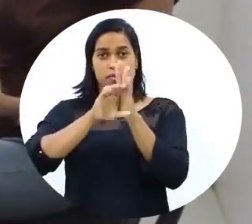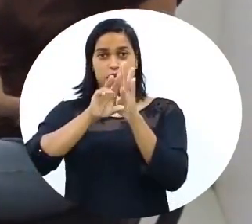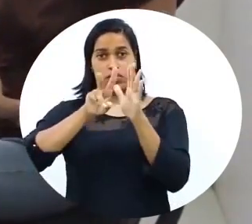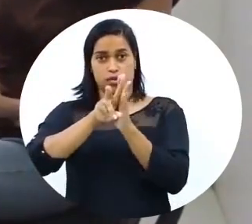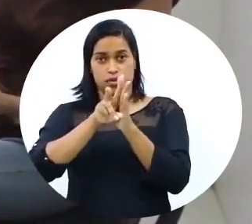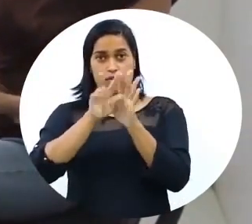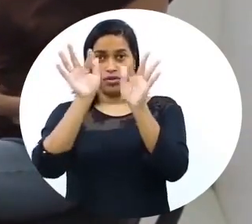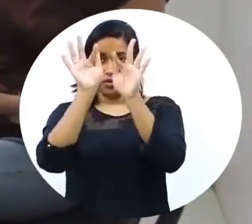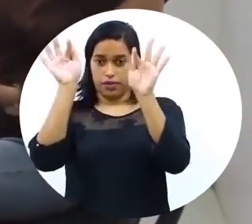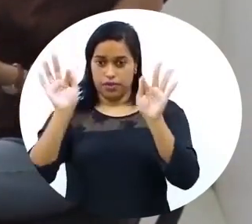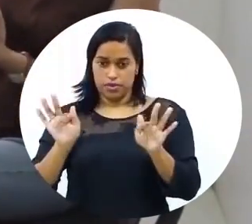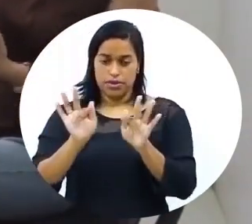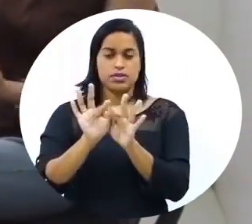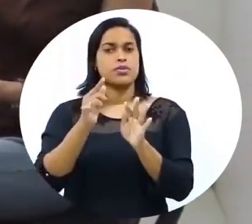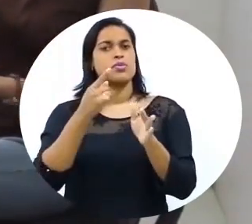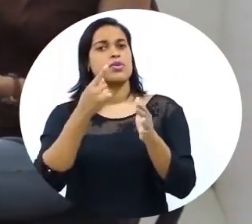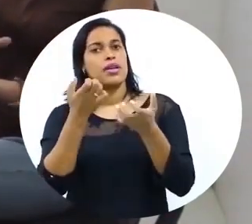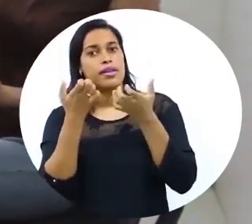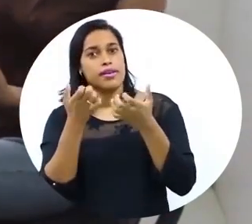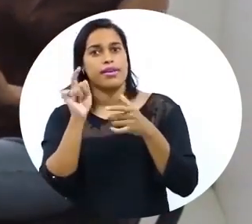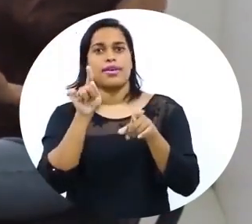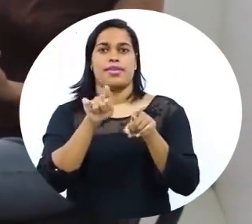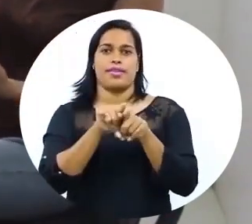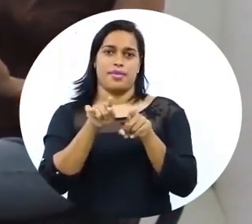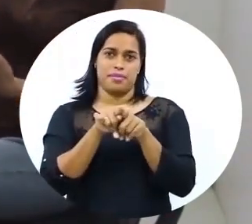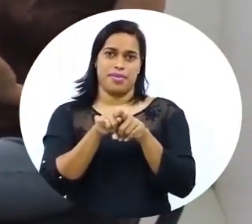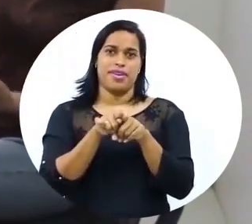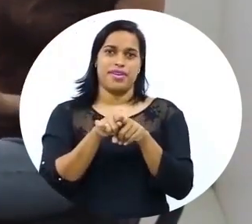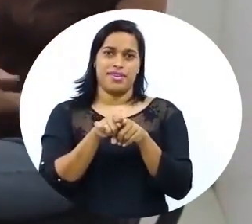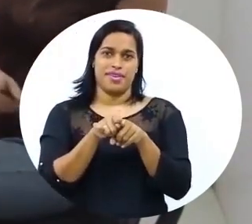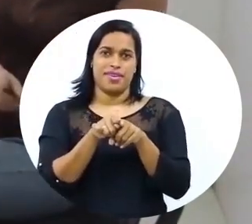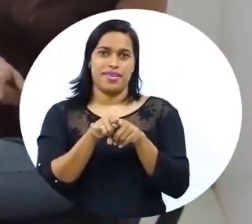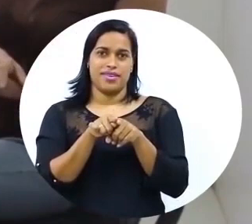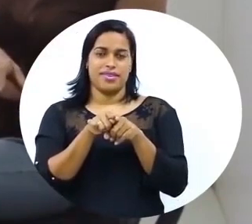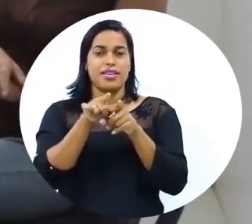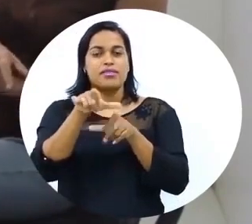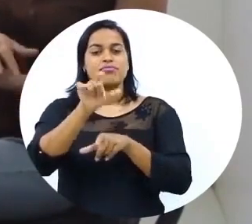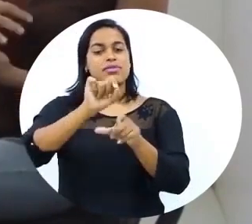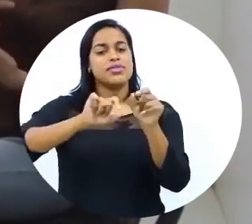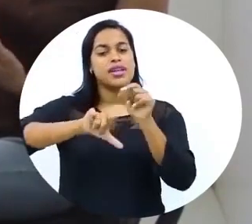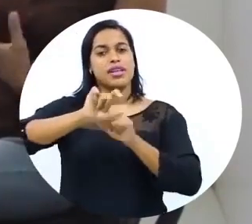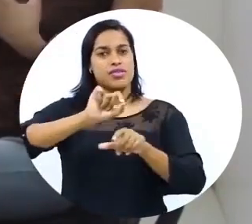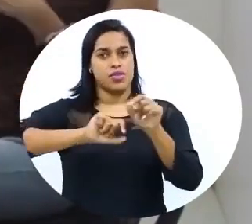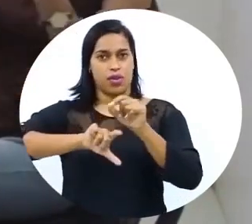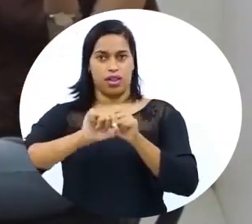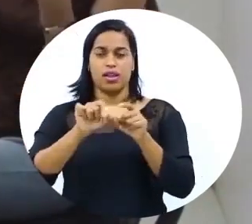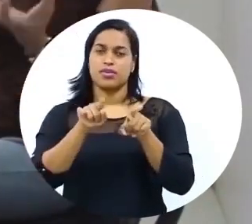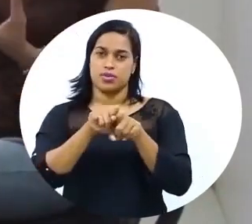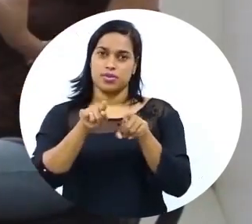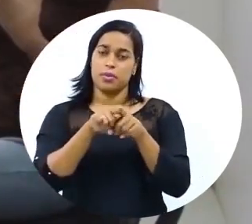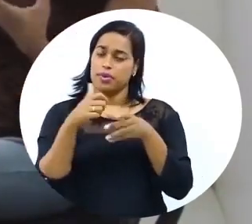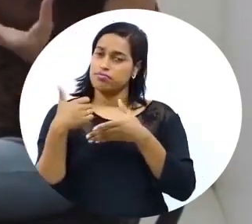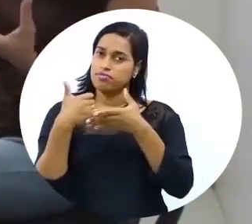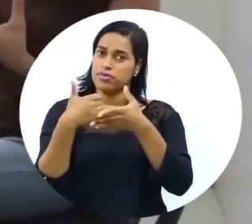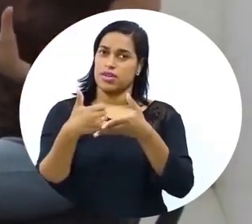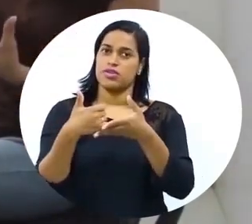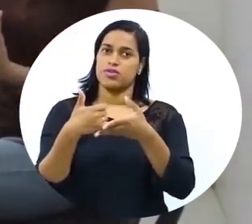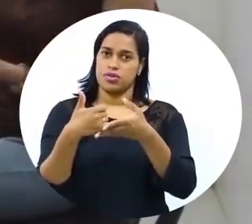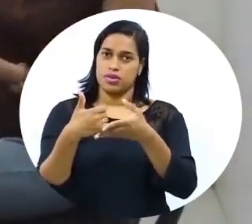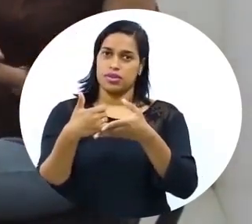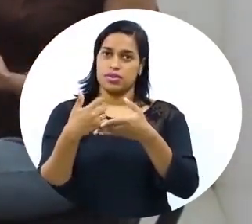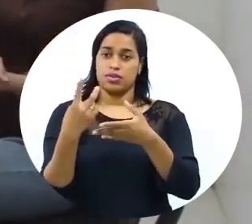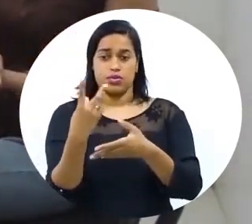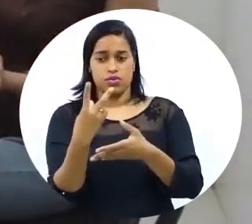da formatação que ela deseja. Isso facilita também na base da triagem dos currículos. Eu acredito que está ajudando dos dois